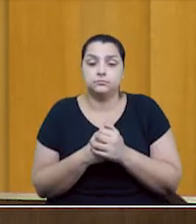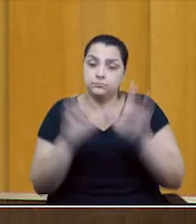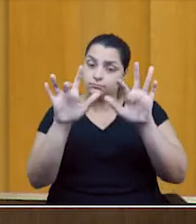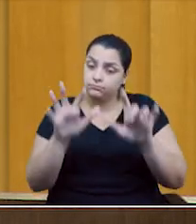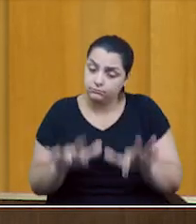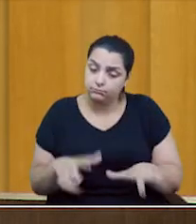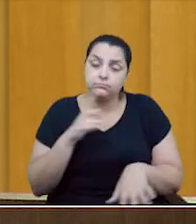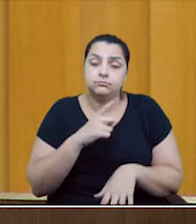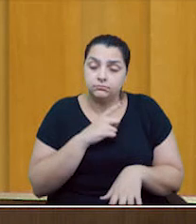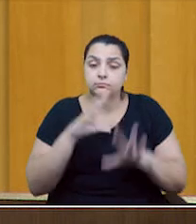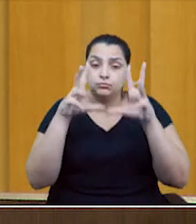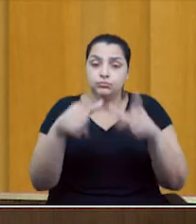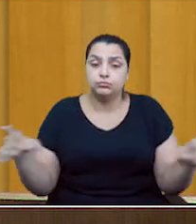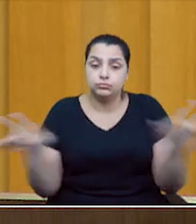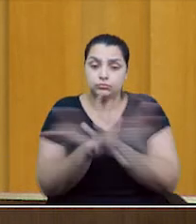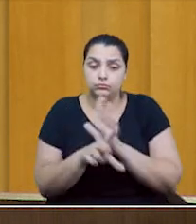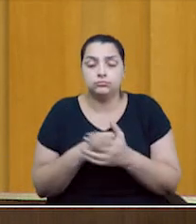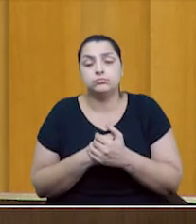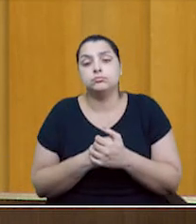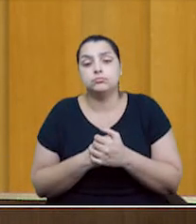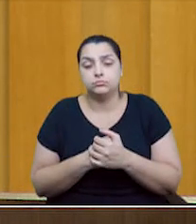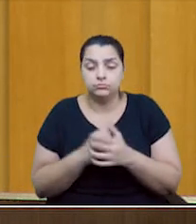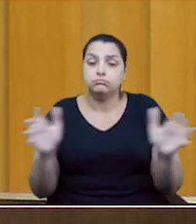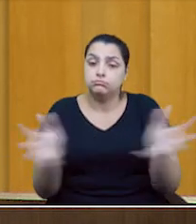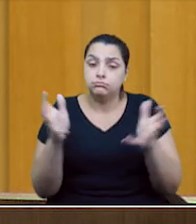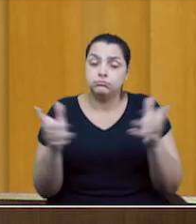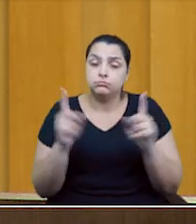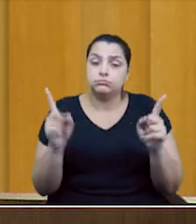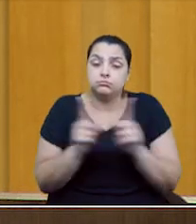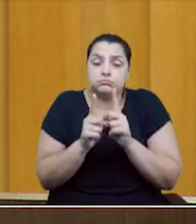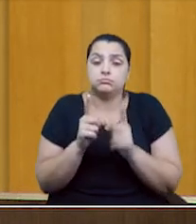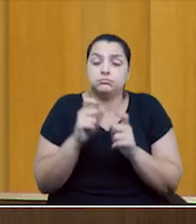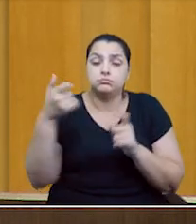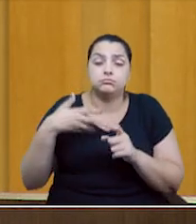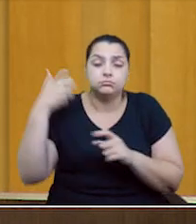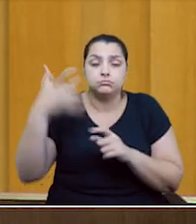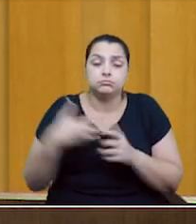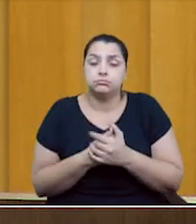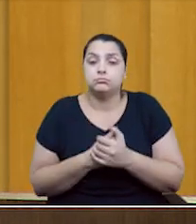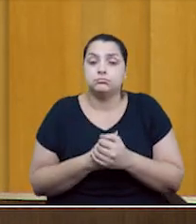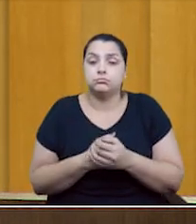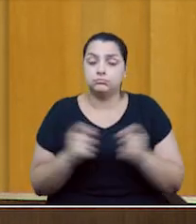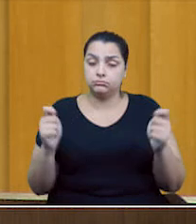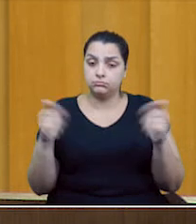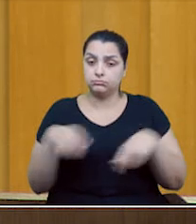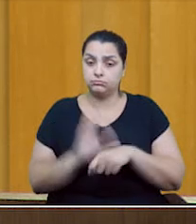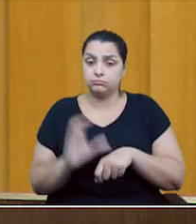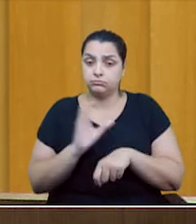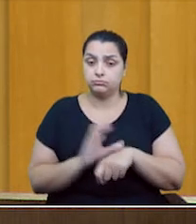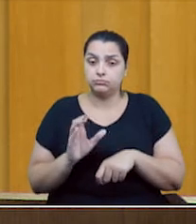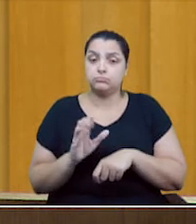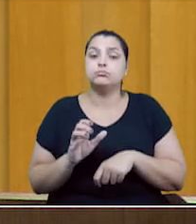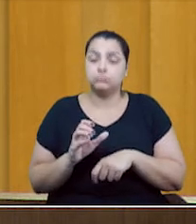à brevidade de pronunciamentos nos eventos promovidos no Poder Judiciário, com capacitação específica para